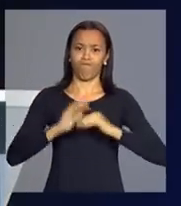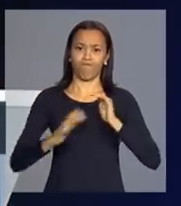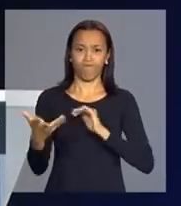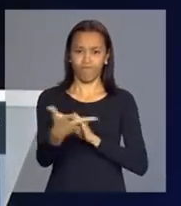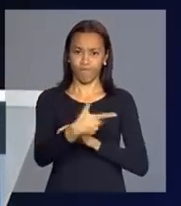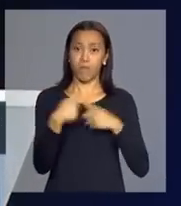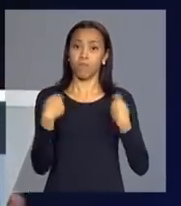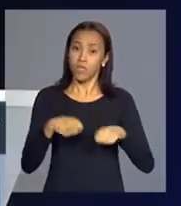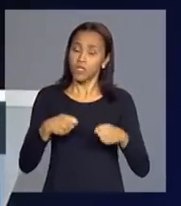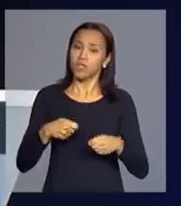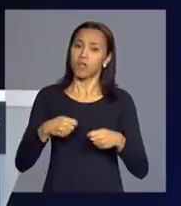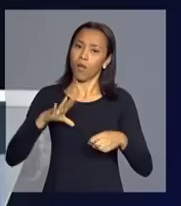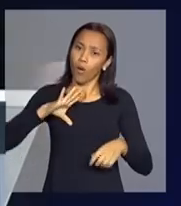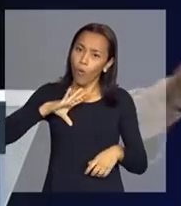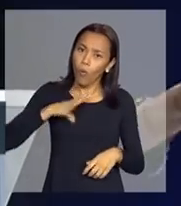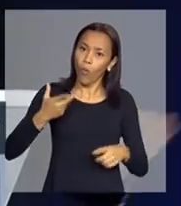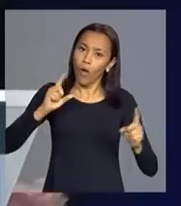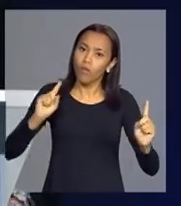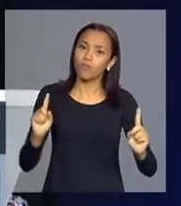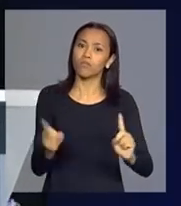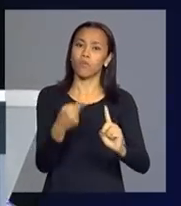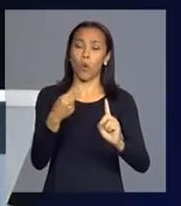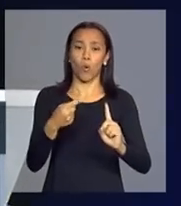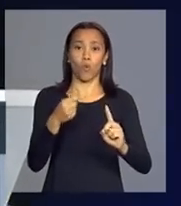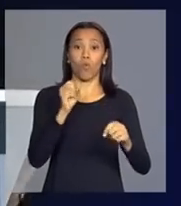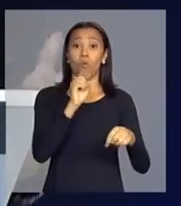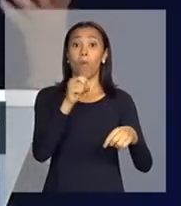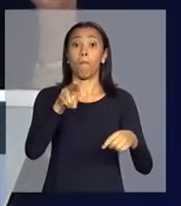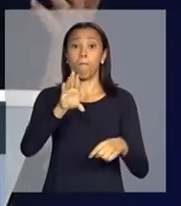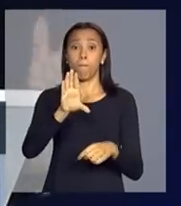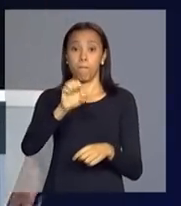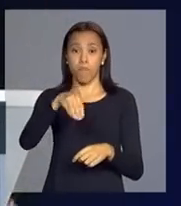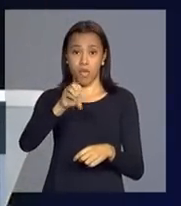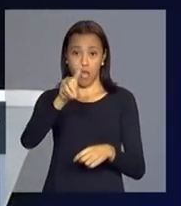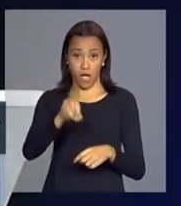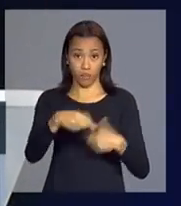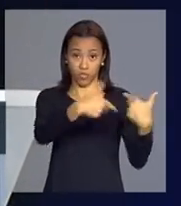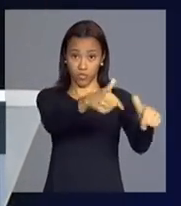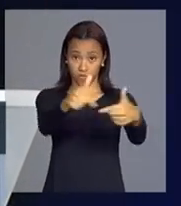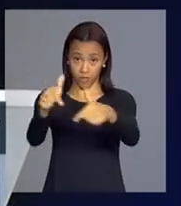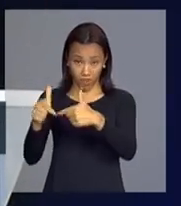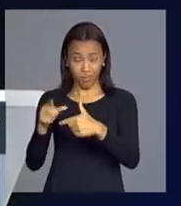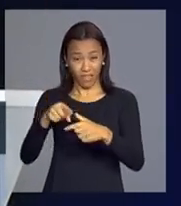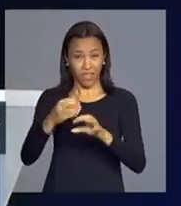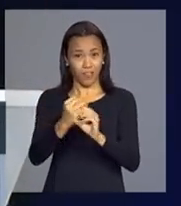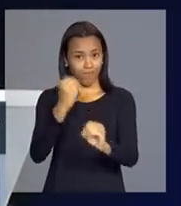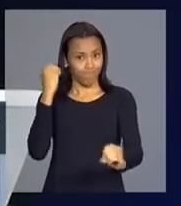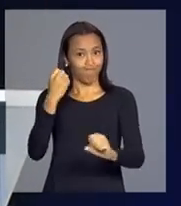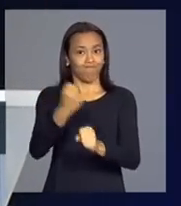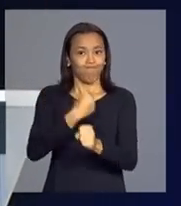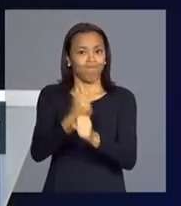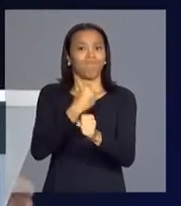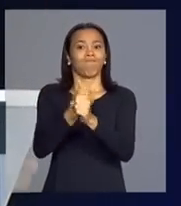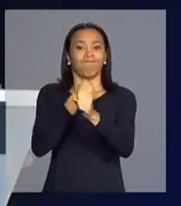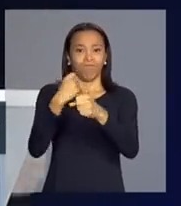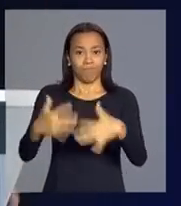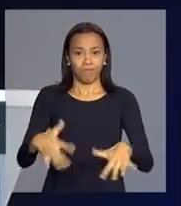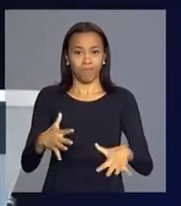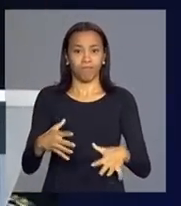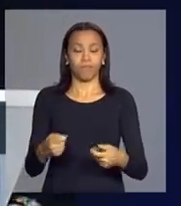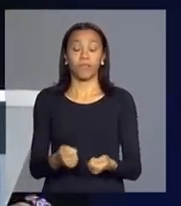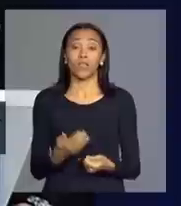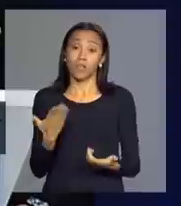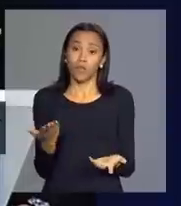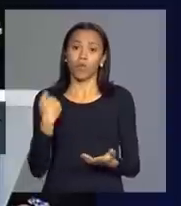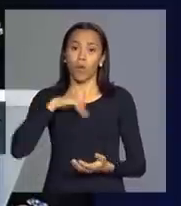necessárias para enfrentar o mercado de trabalho mais massivo do Brasil, que é o da construção civil. Então, nós